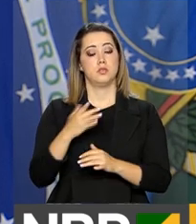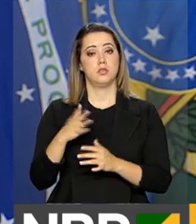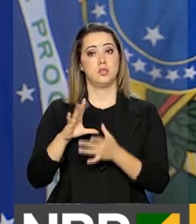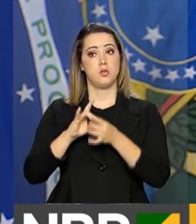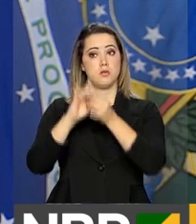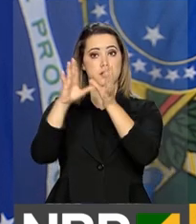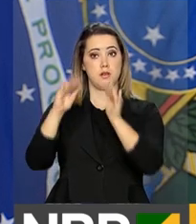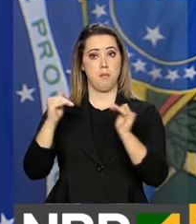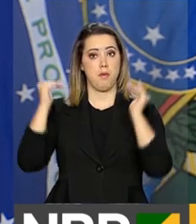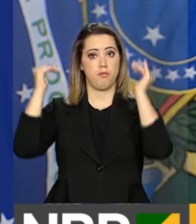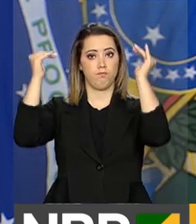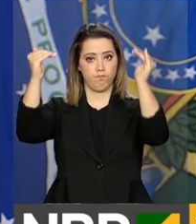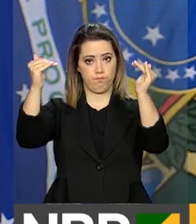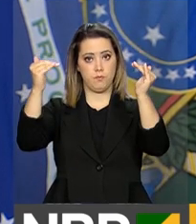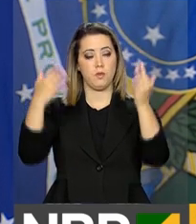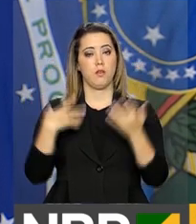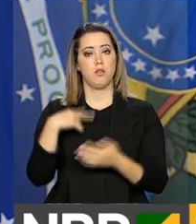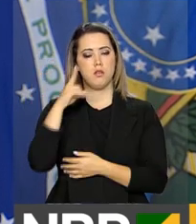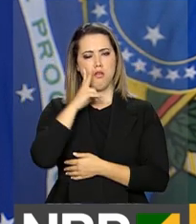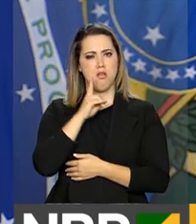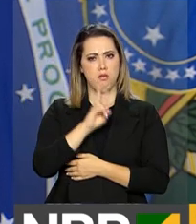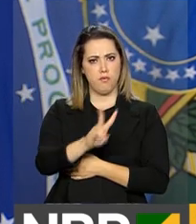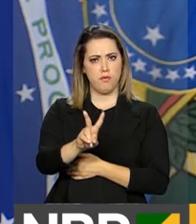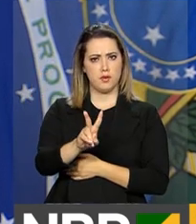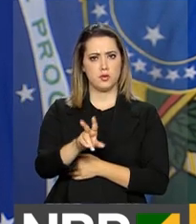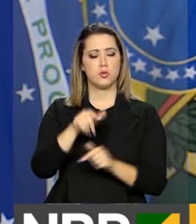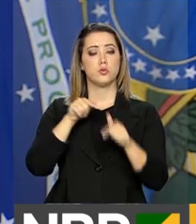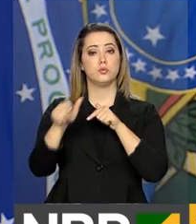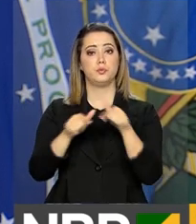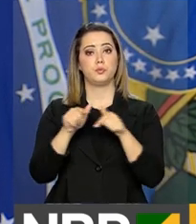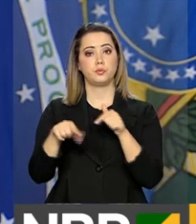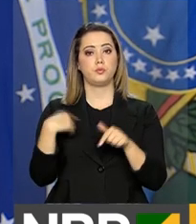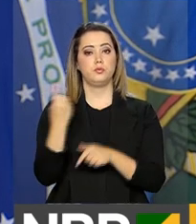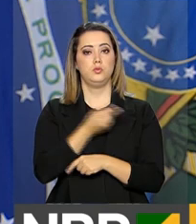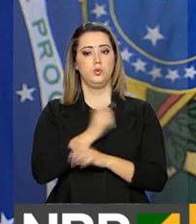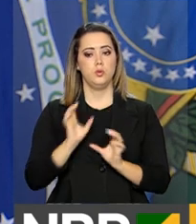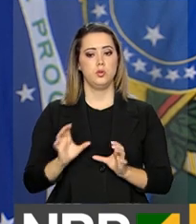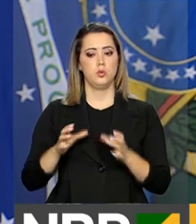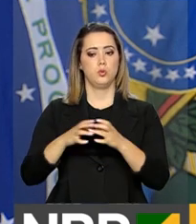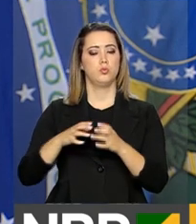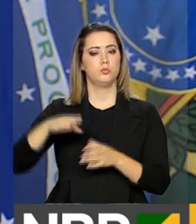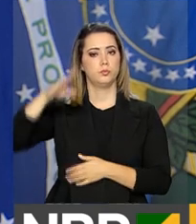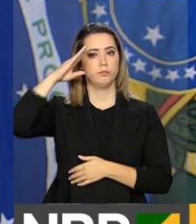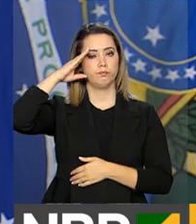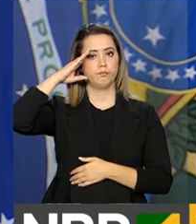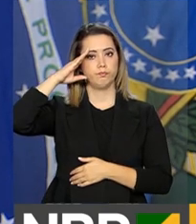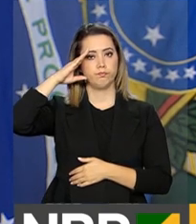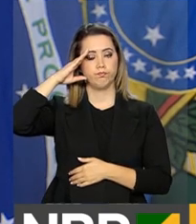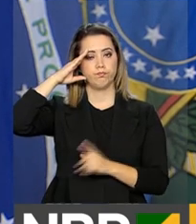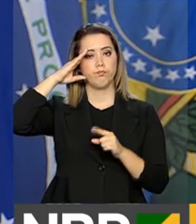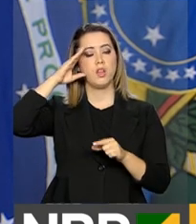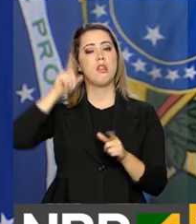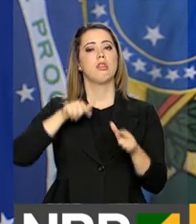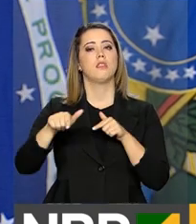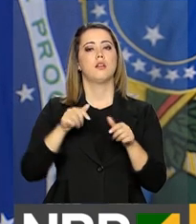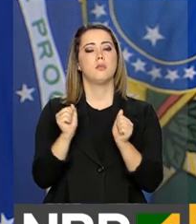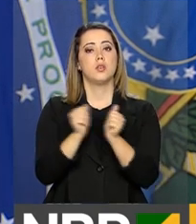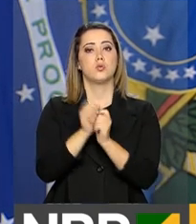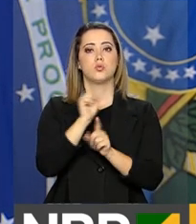soberania, eu verifico o papel que nossas Forças Armadas desempenho na área